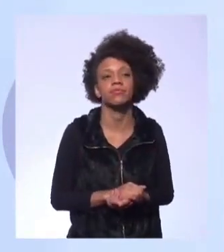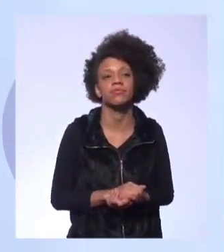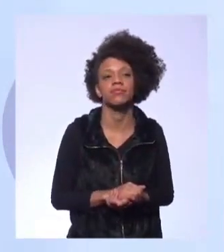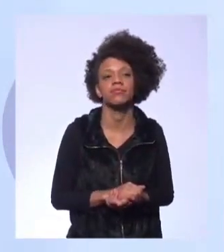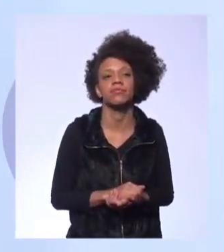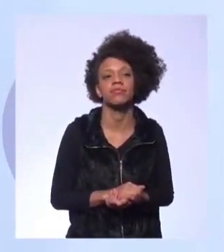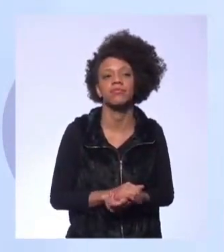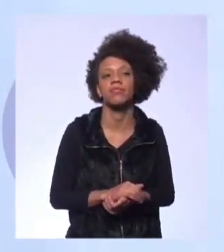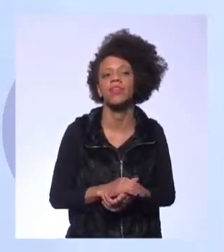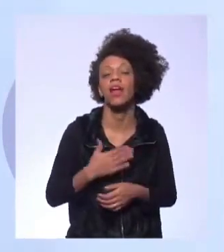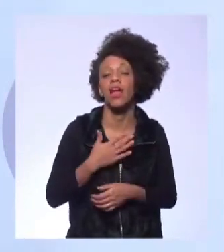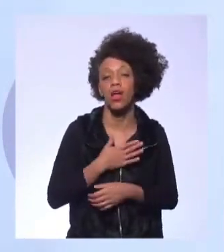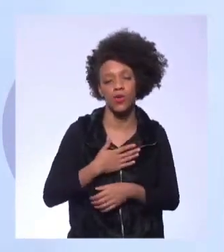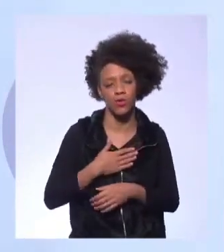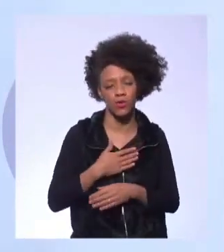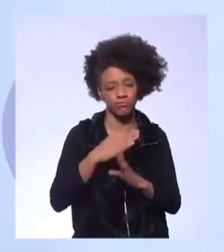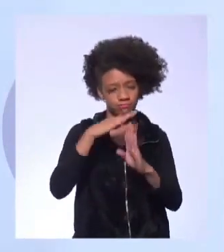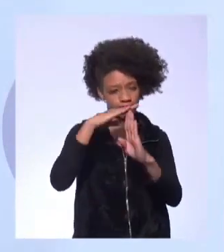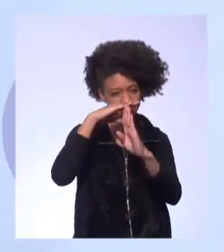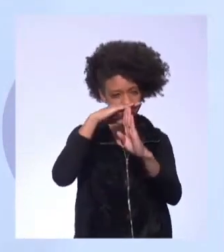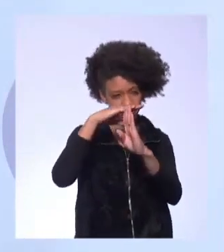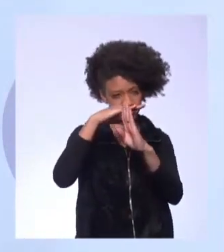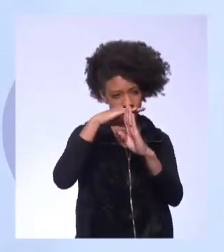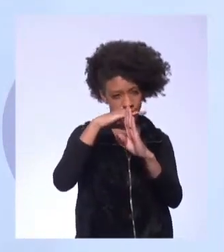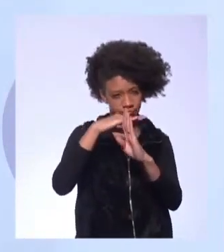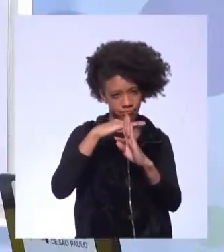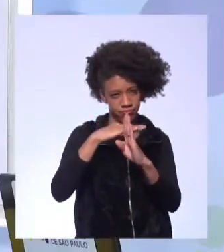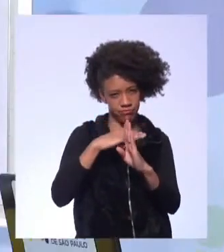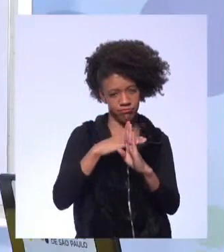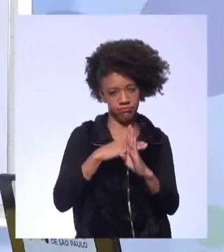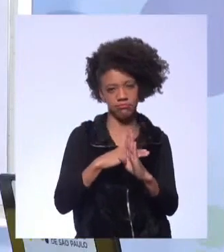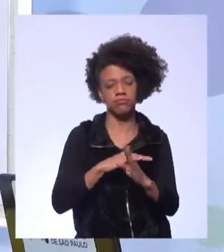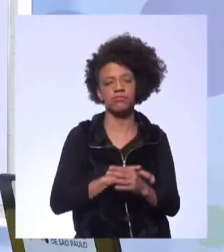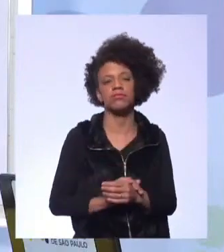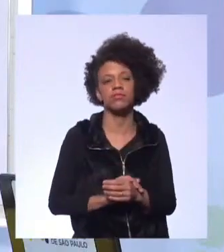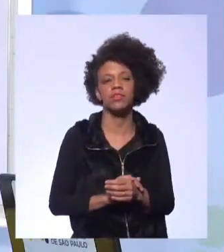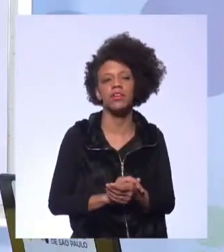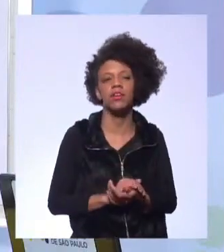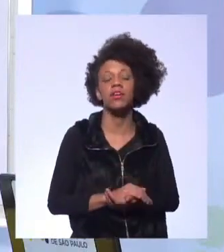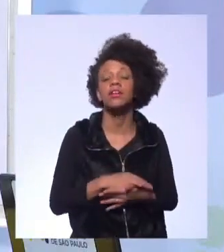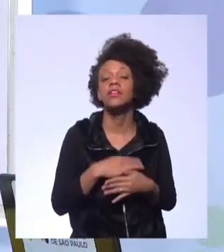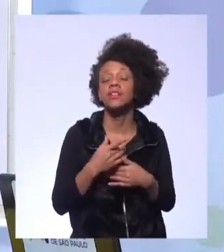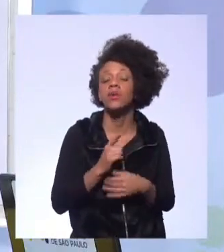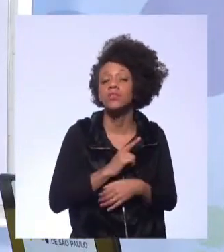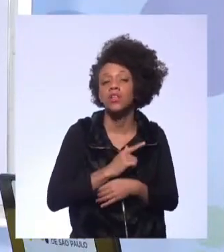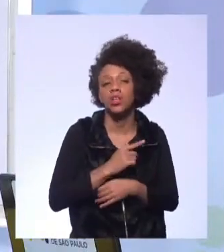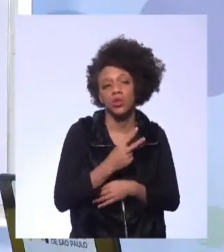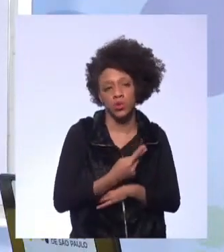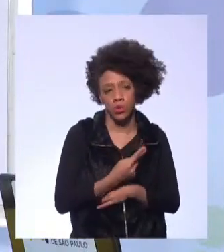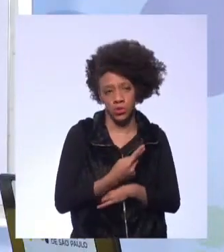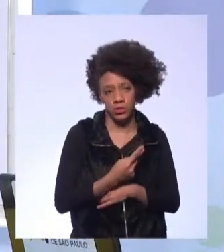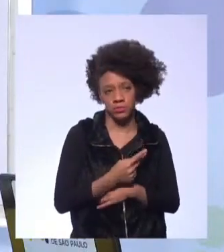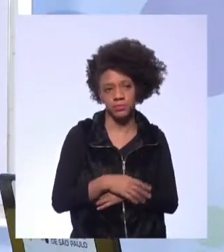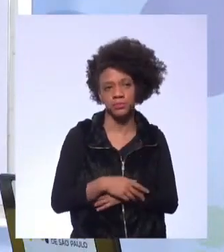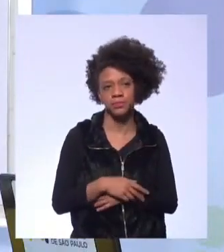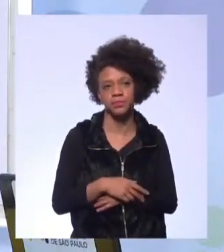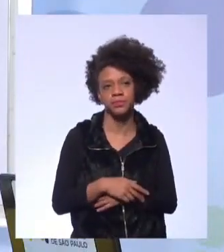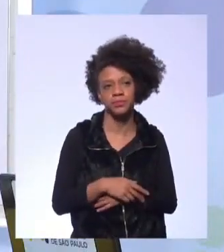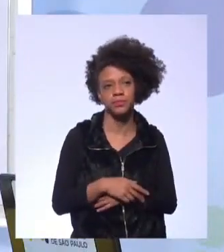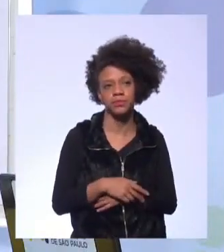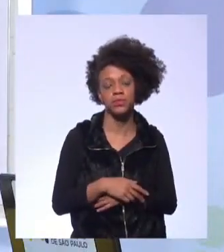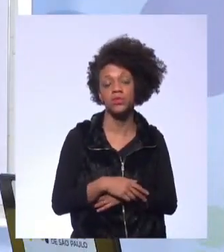de alinhar, né? Os mesmos átomos que tem no reagente e no produto. Aqui eu tenho 2 carbonos. Então, aqui,